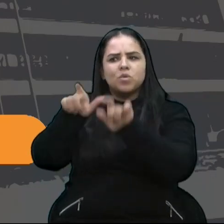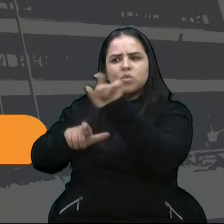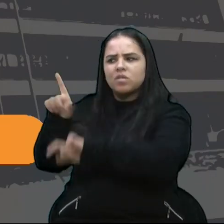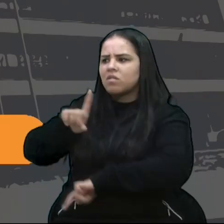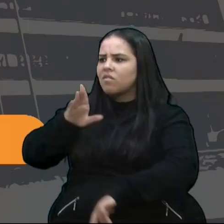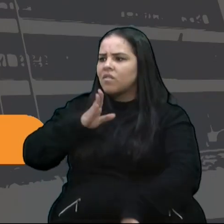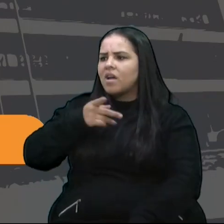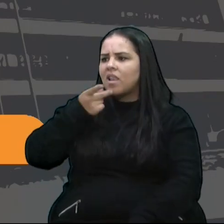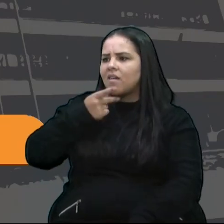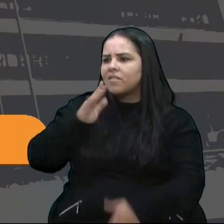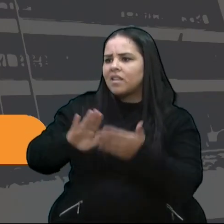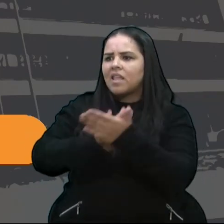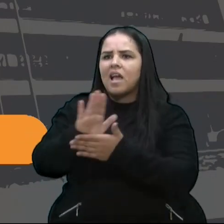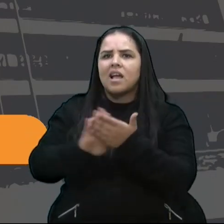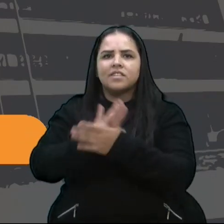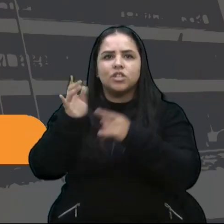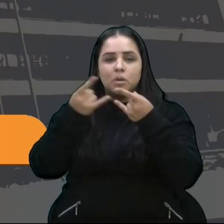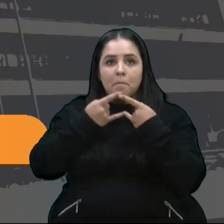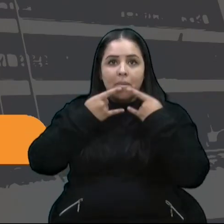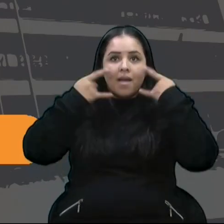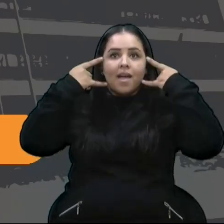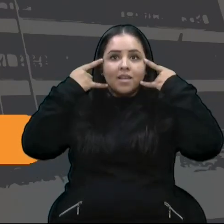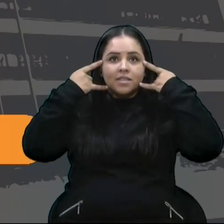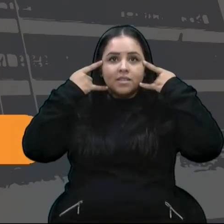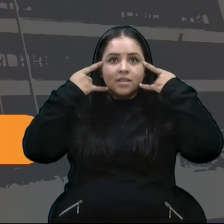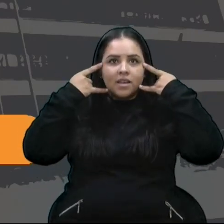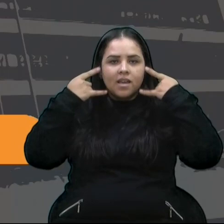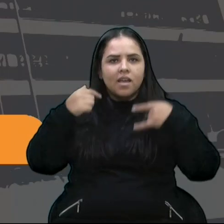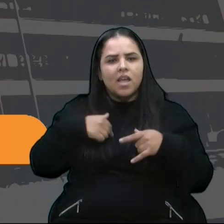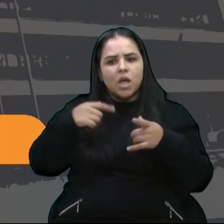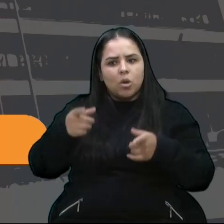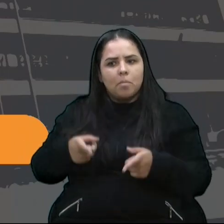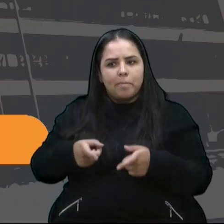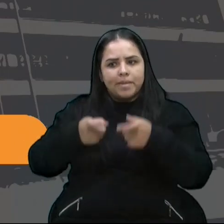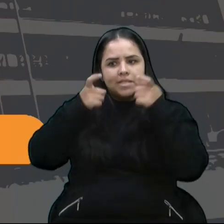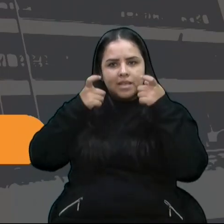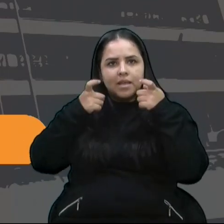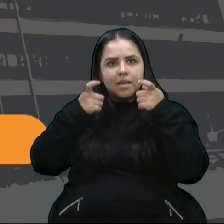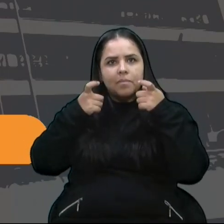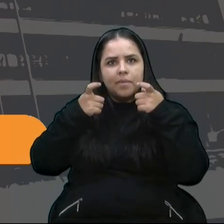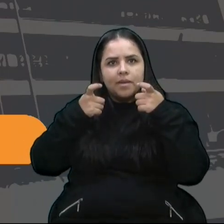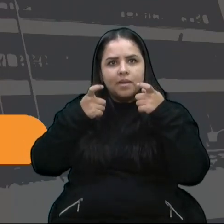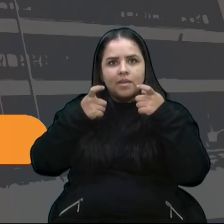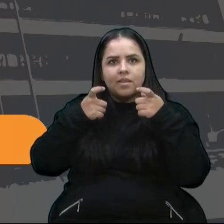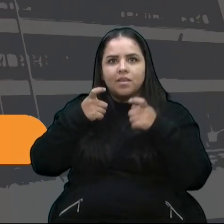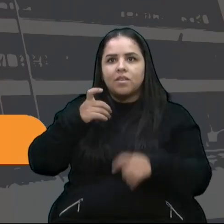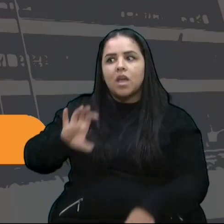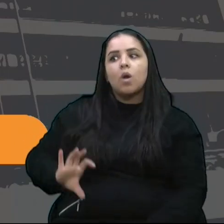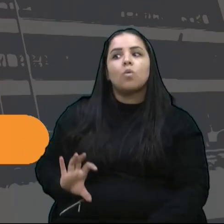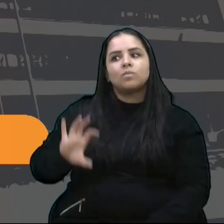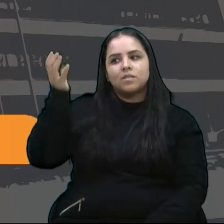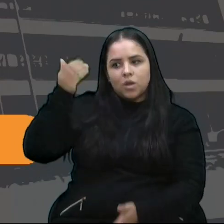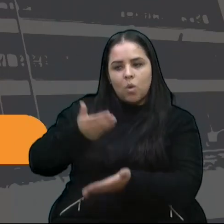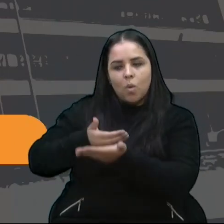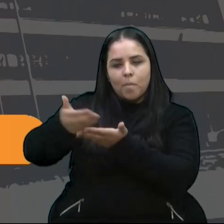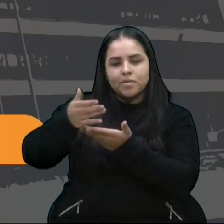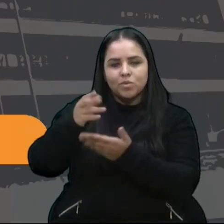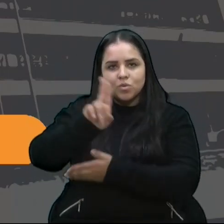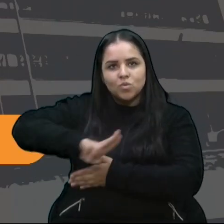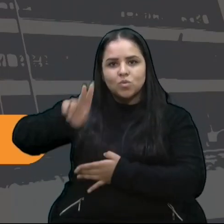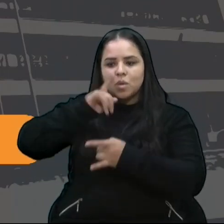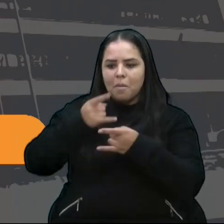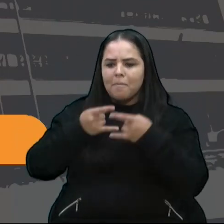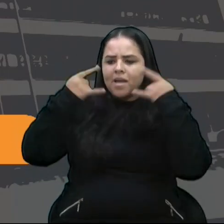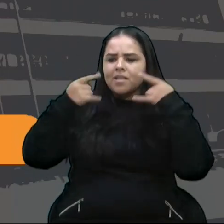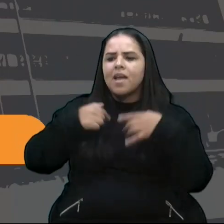muito sobre o uso de máscaras nem nada. Eu percebi que iria ter esse nicho de máscaras, então eu